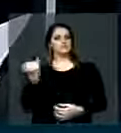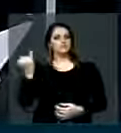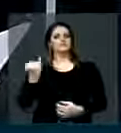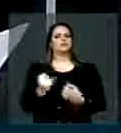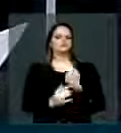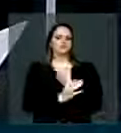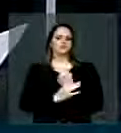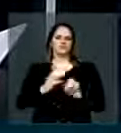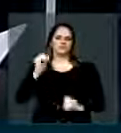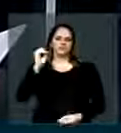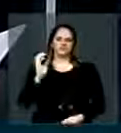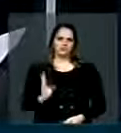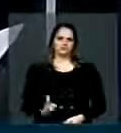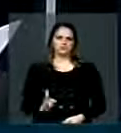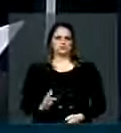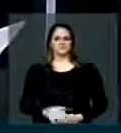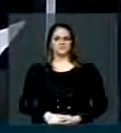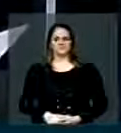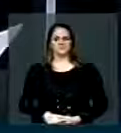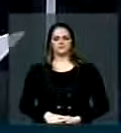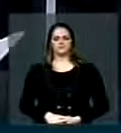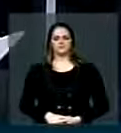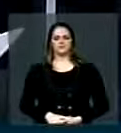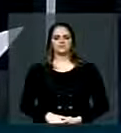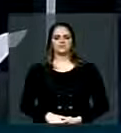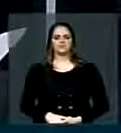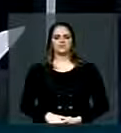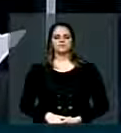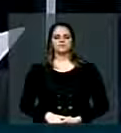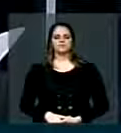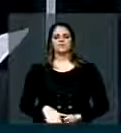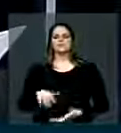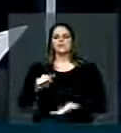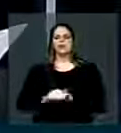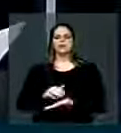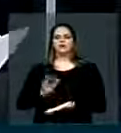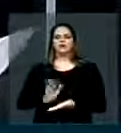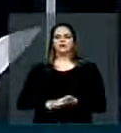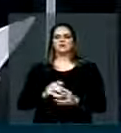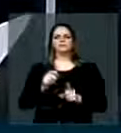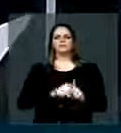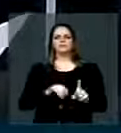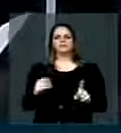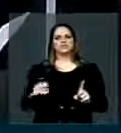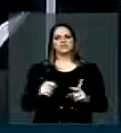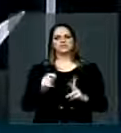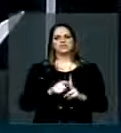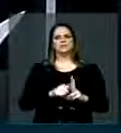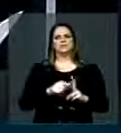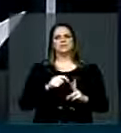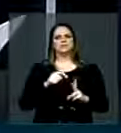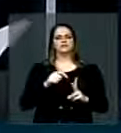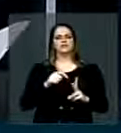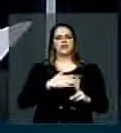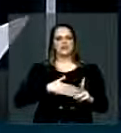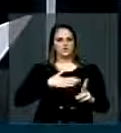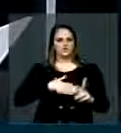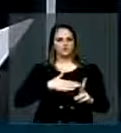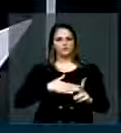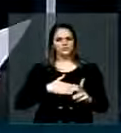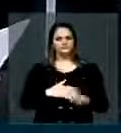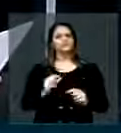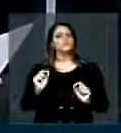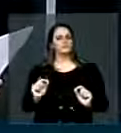país. Para garantir total eficácia do recadastramento nos meses de janeiro e agosto, como a gente propõe, por parte das torcidas